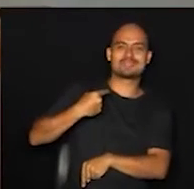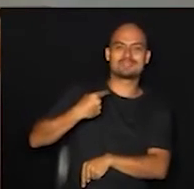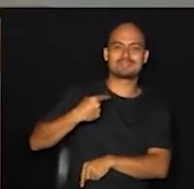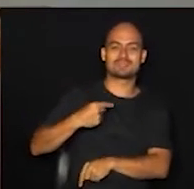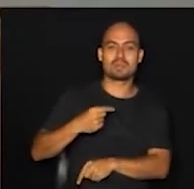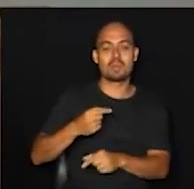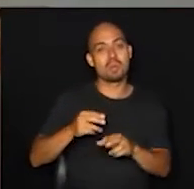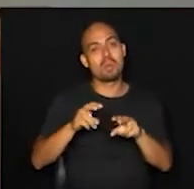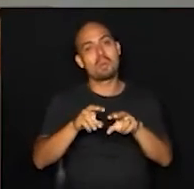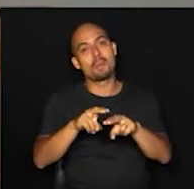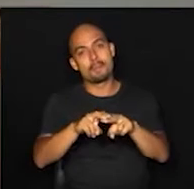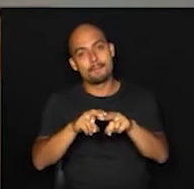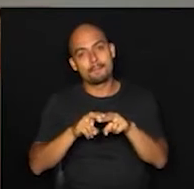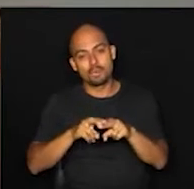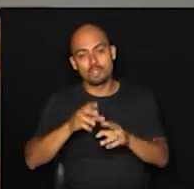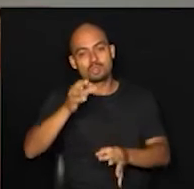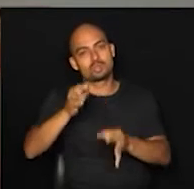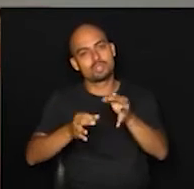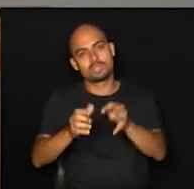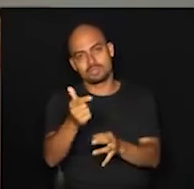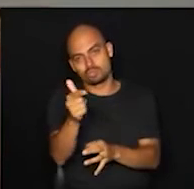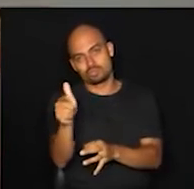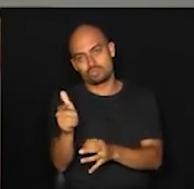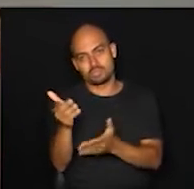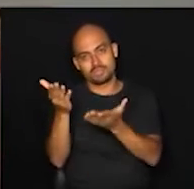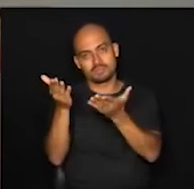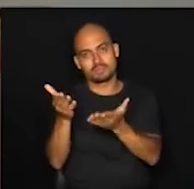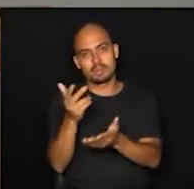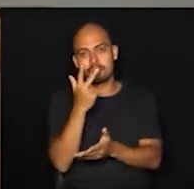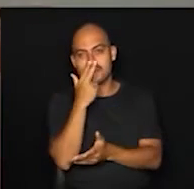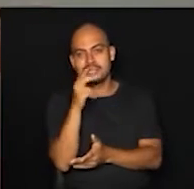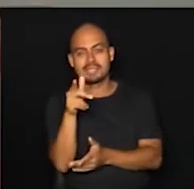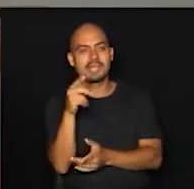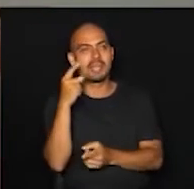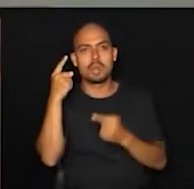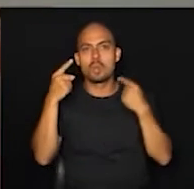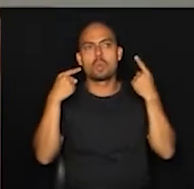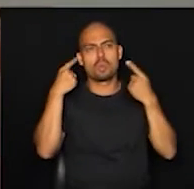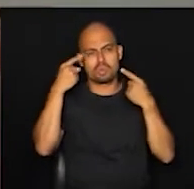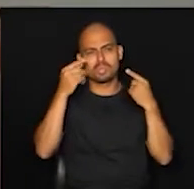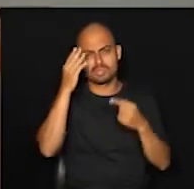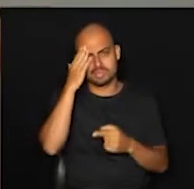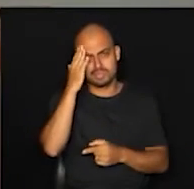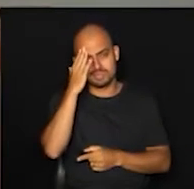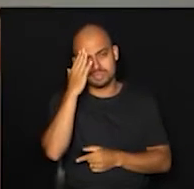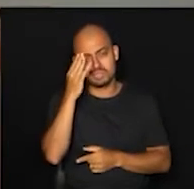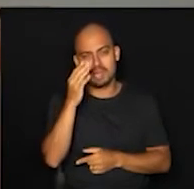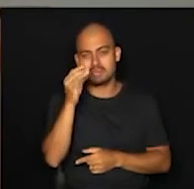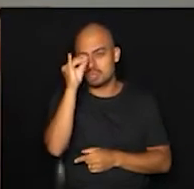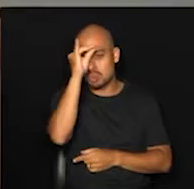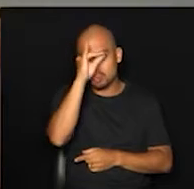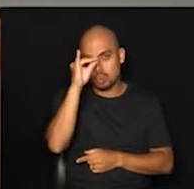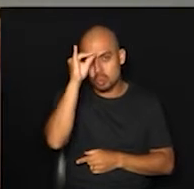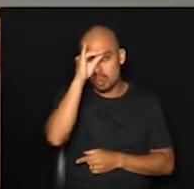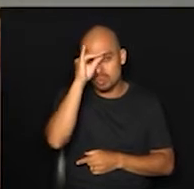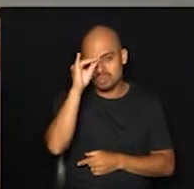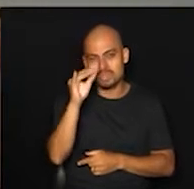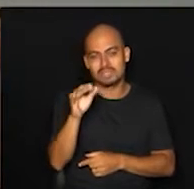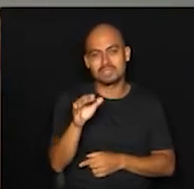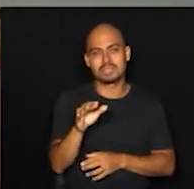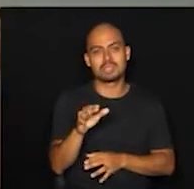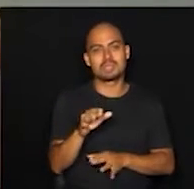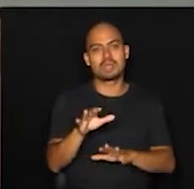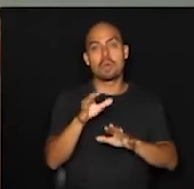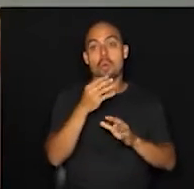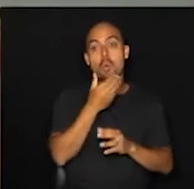ganhou justiça, ela era considerada uma alienada, quase uma idiota, na historiografia,